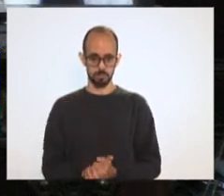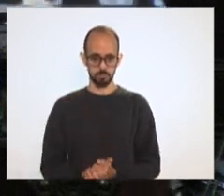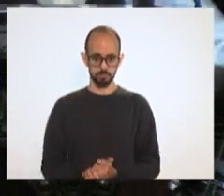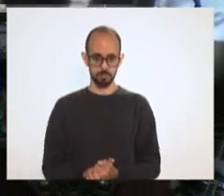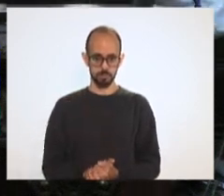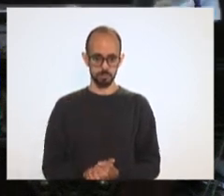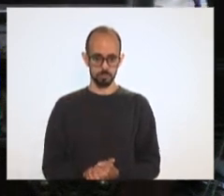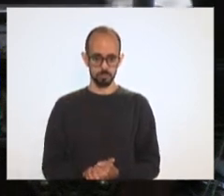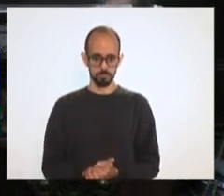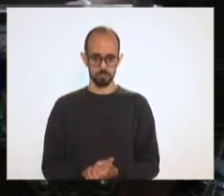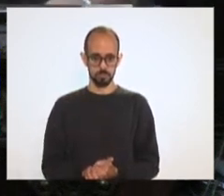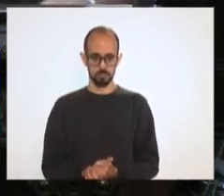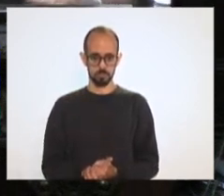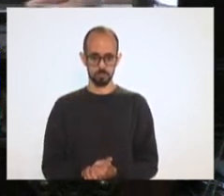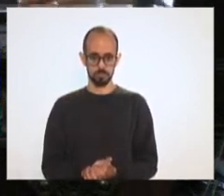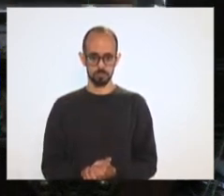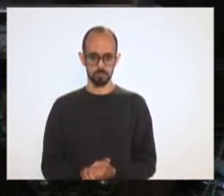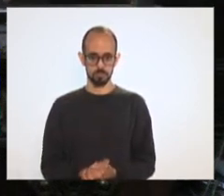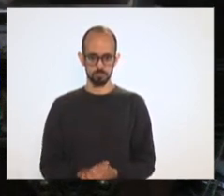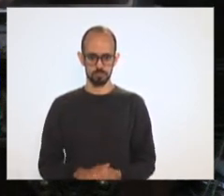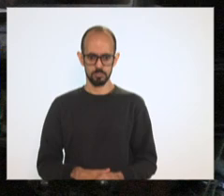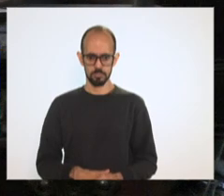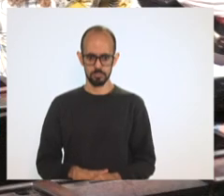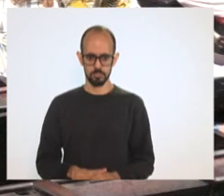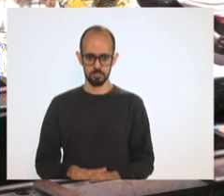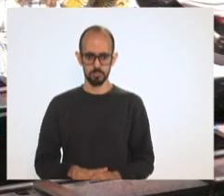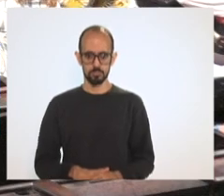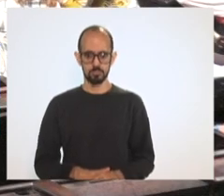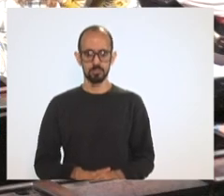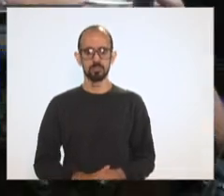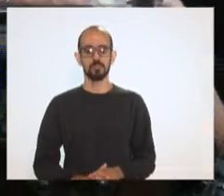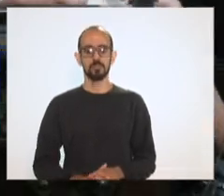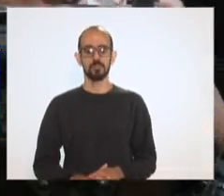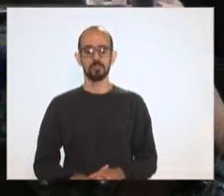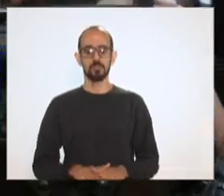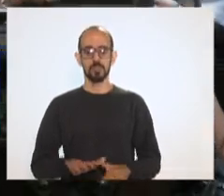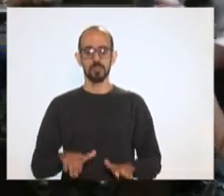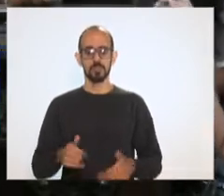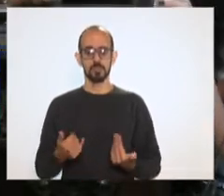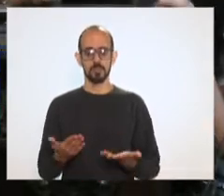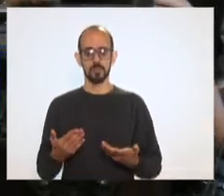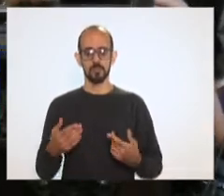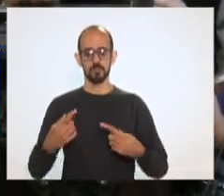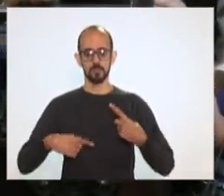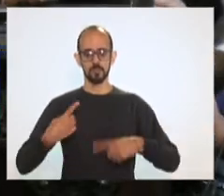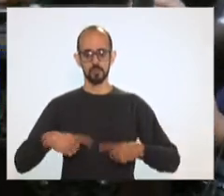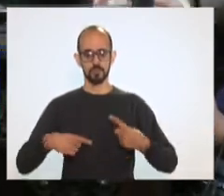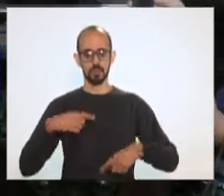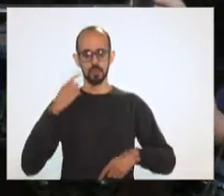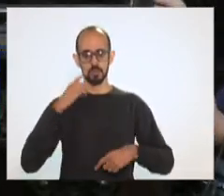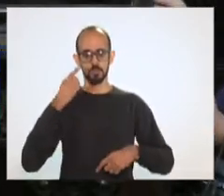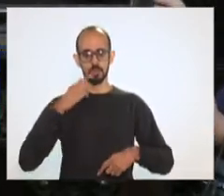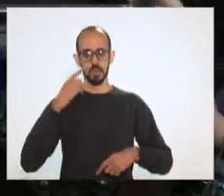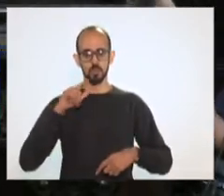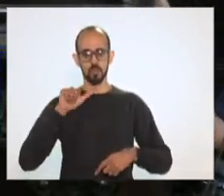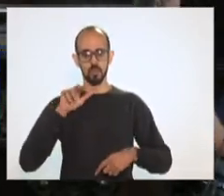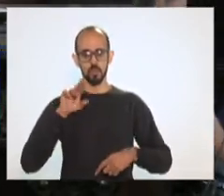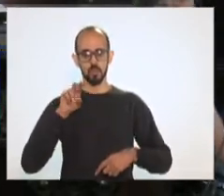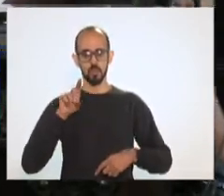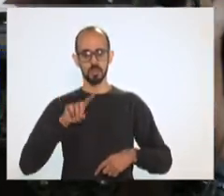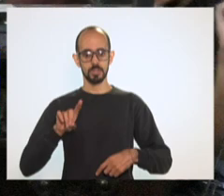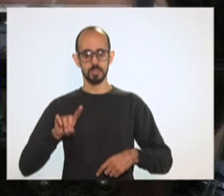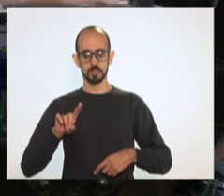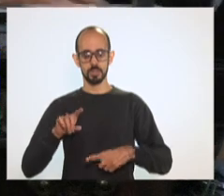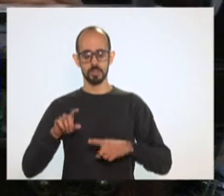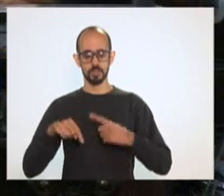já já do ponto da luz pelo orçamento favorável senhor presidente então para discutir o deputado Luiz Paulo e